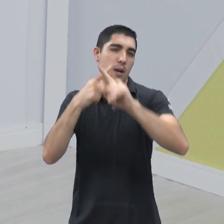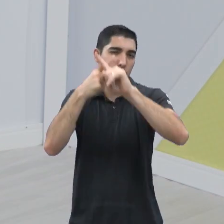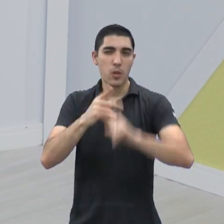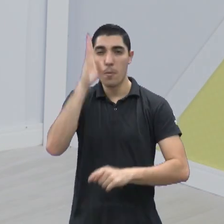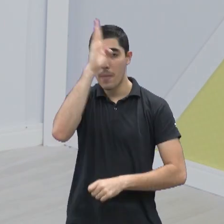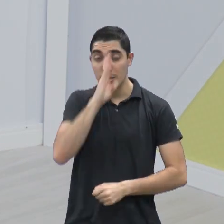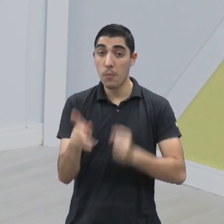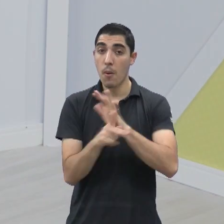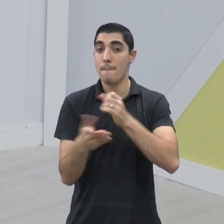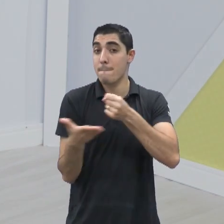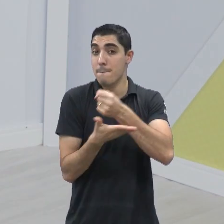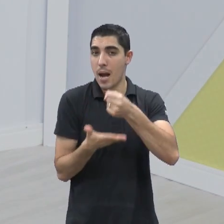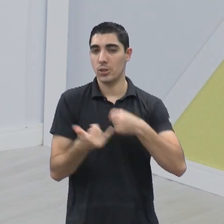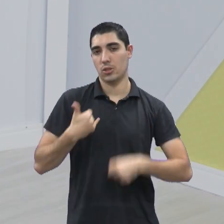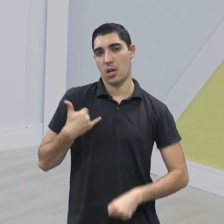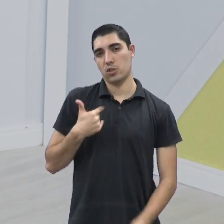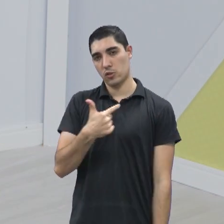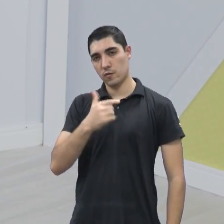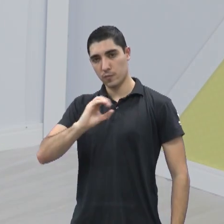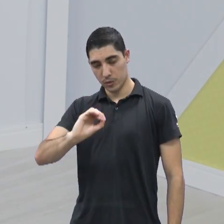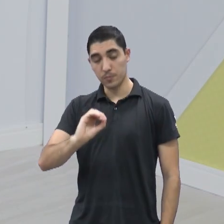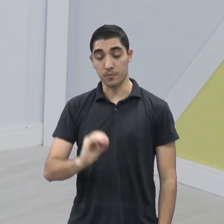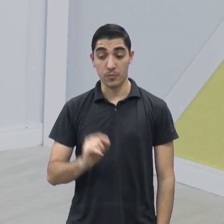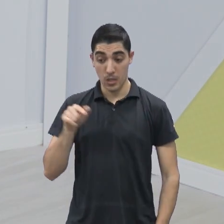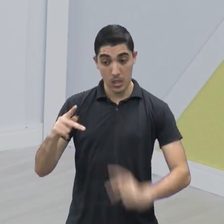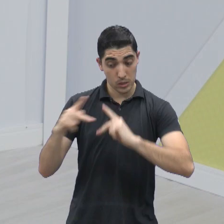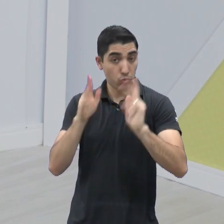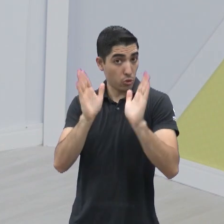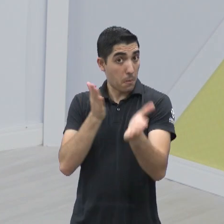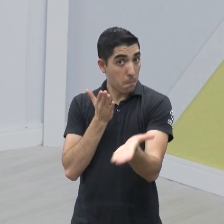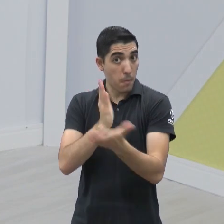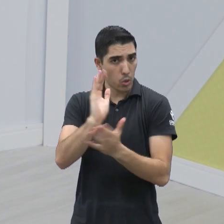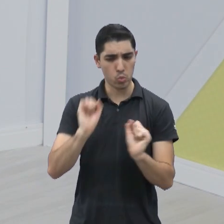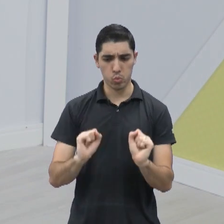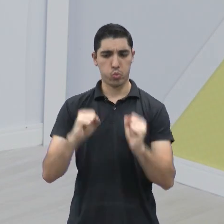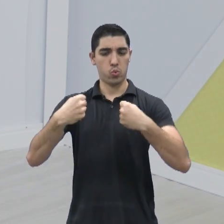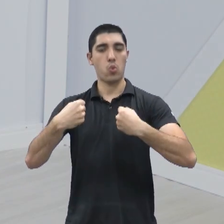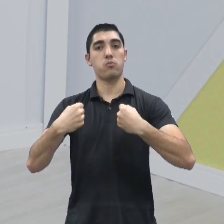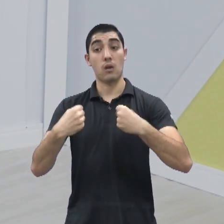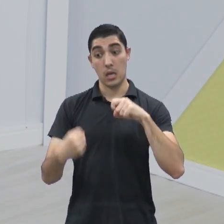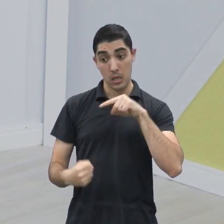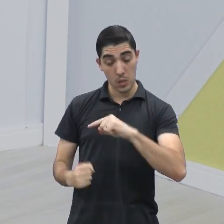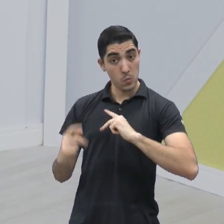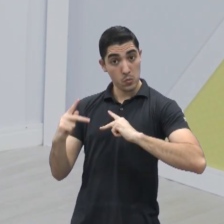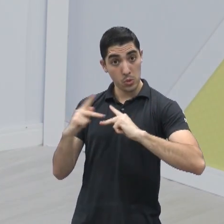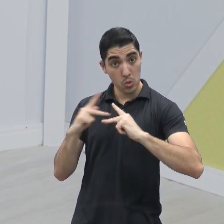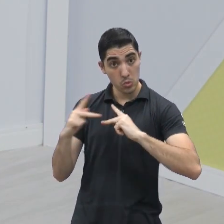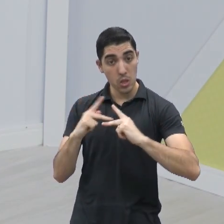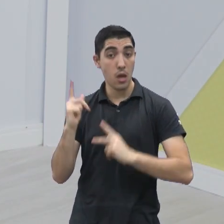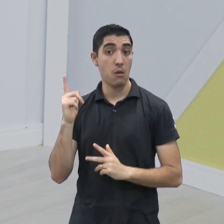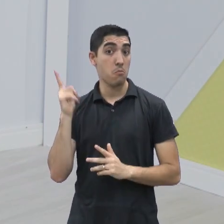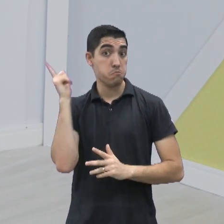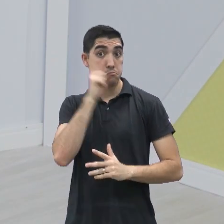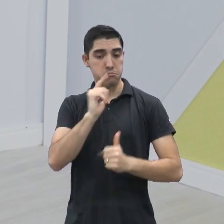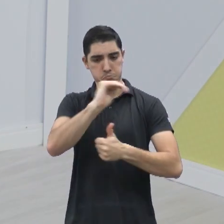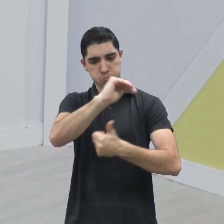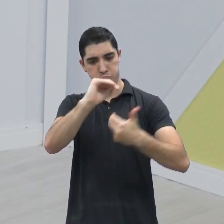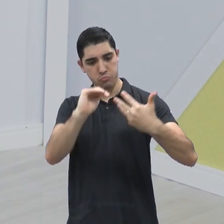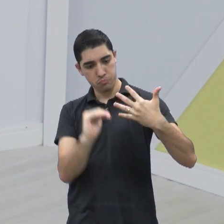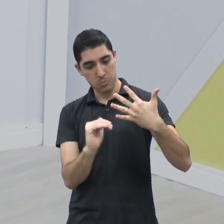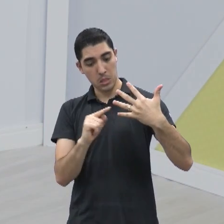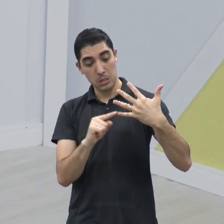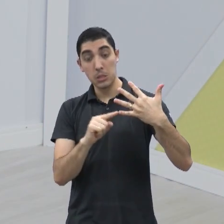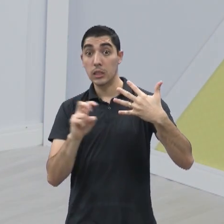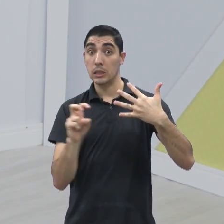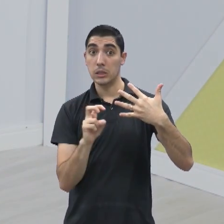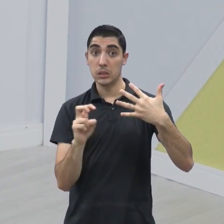Nacional Sub-20. O time já está classificado para as oitavas de final, com a atual quinta melhor campanha da competição.